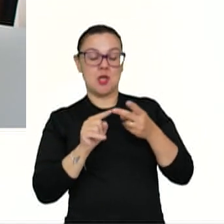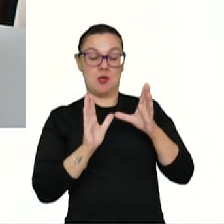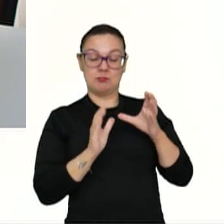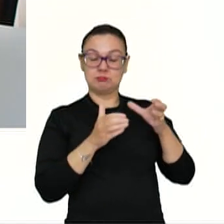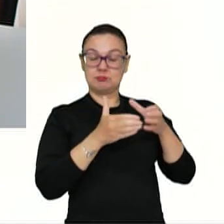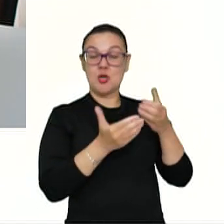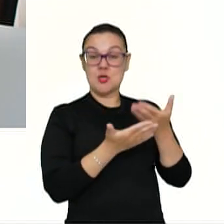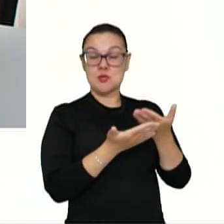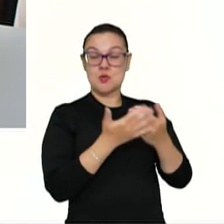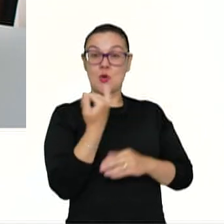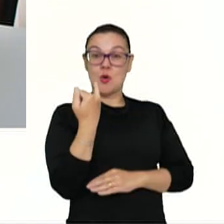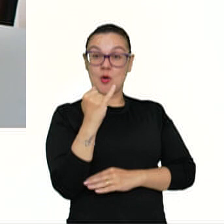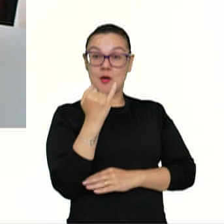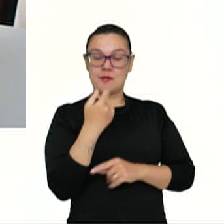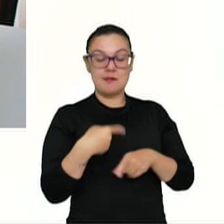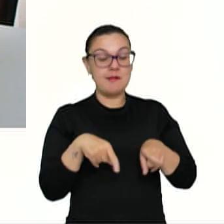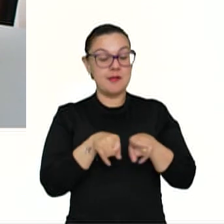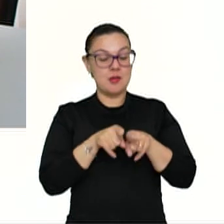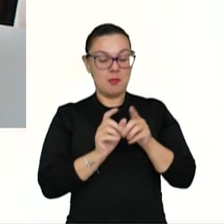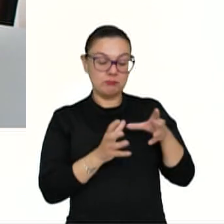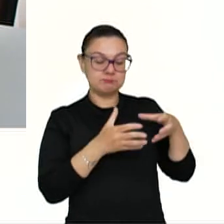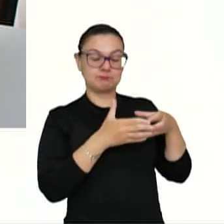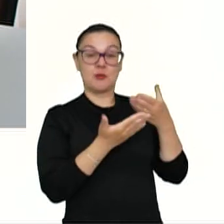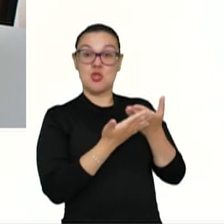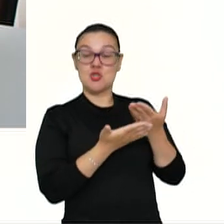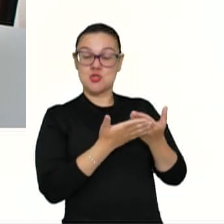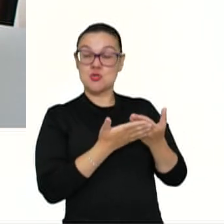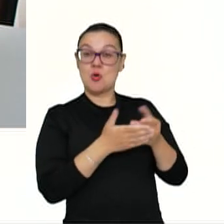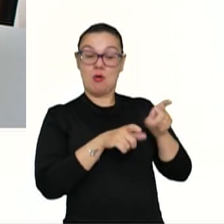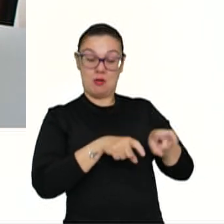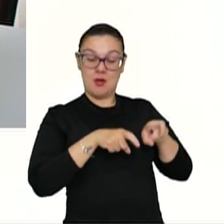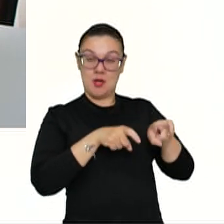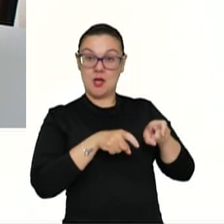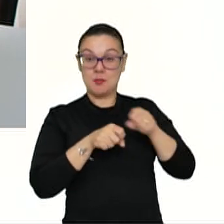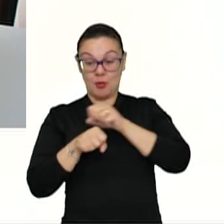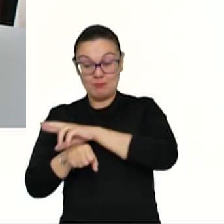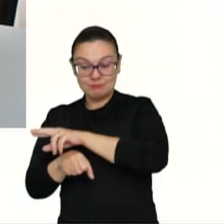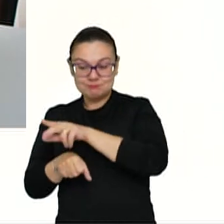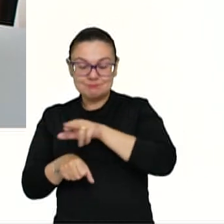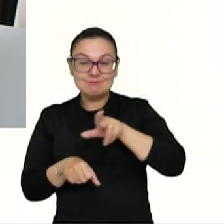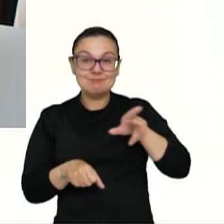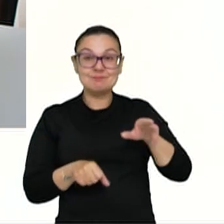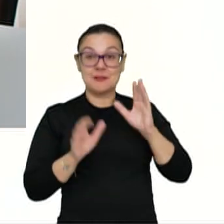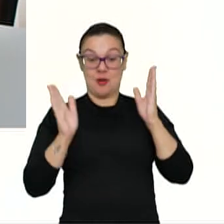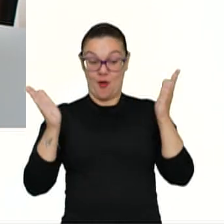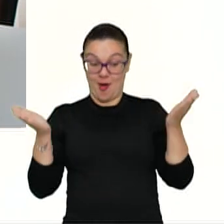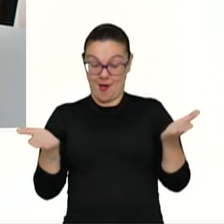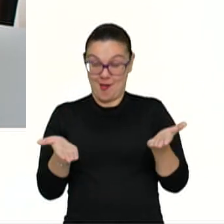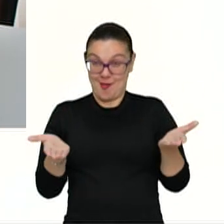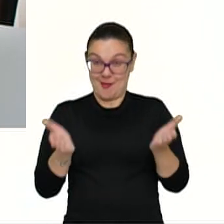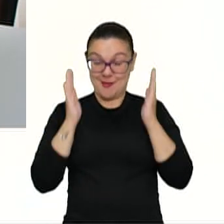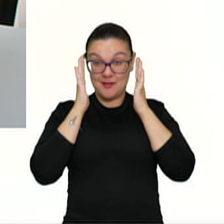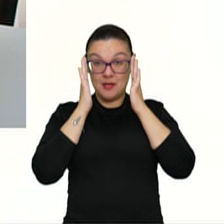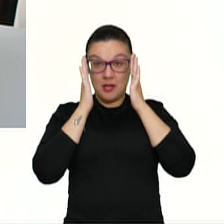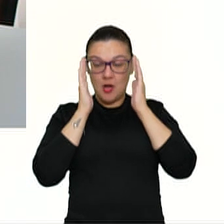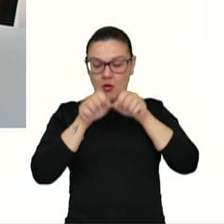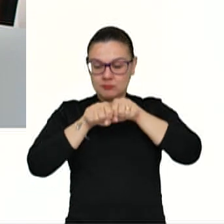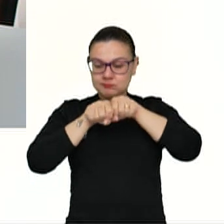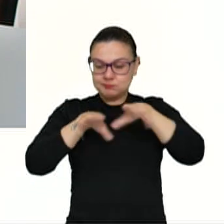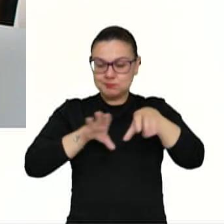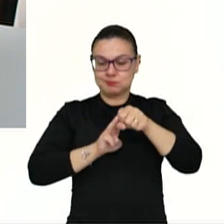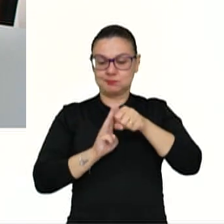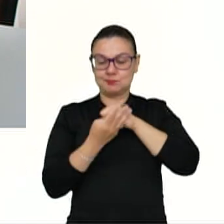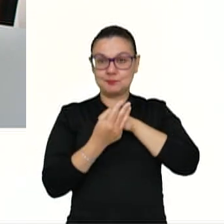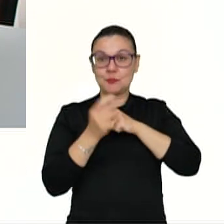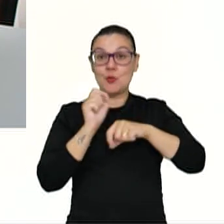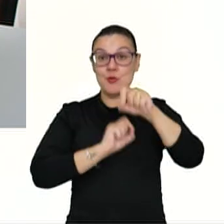ilha e nós temos as escolas do campo. Então, é bem diversificado. Nesse momento, no momento de pandemia, a